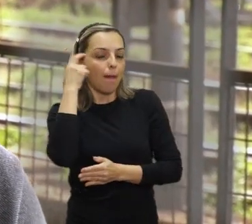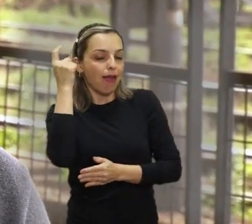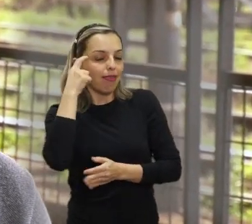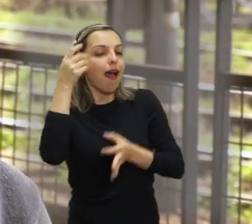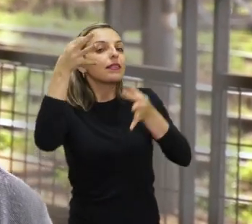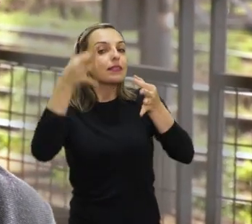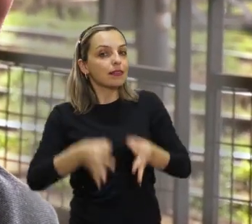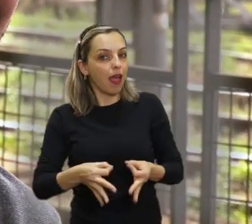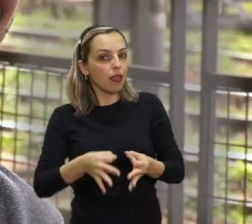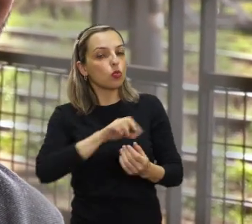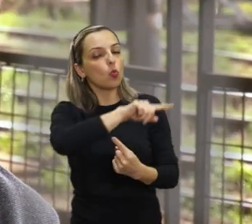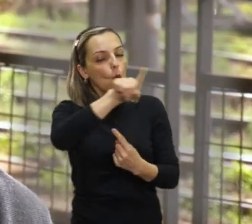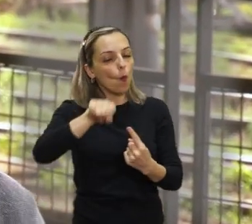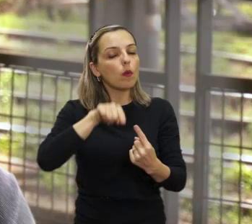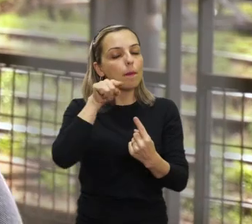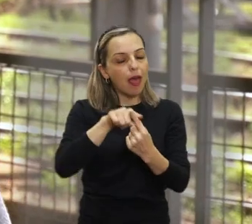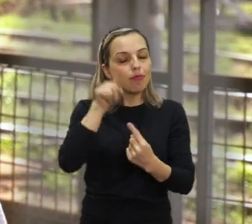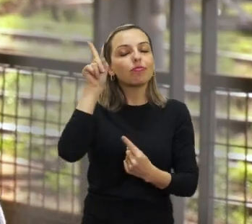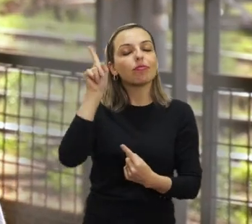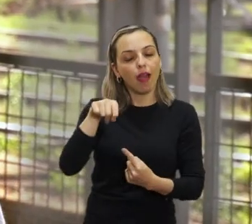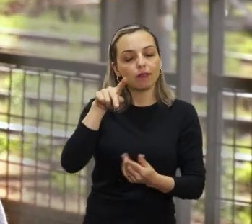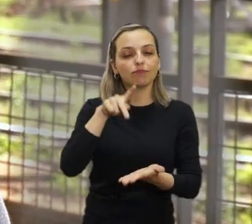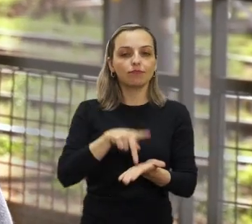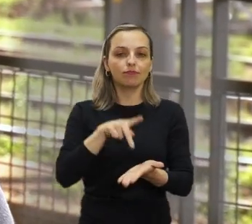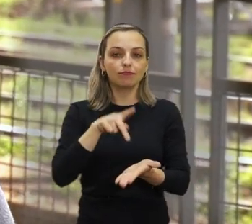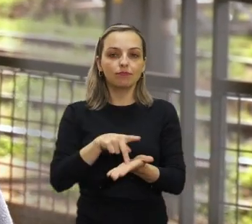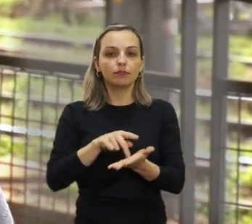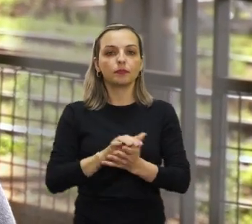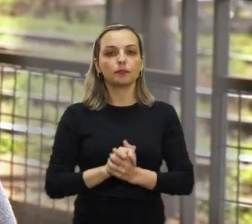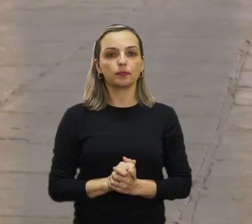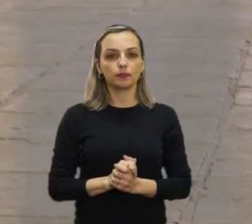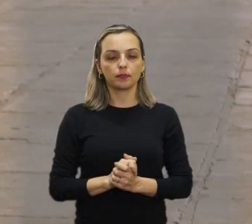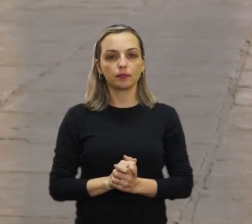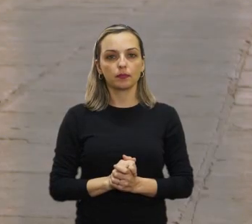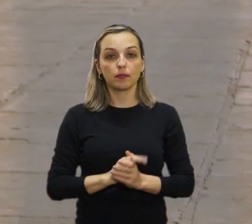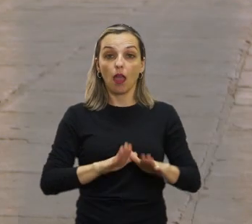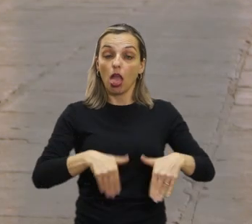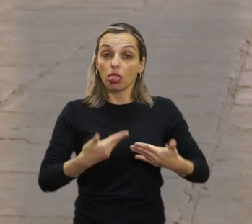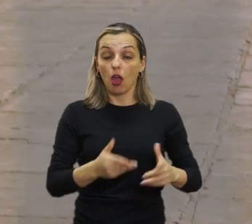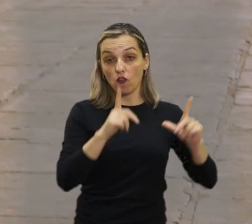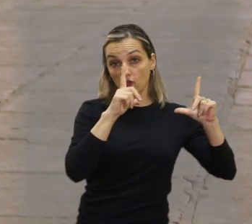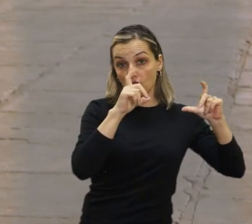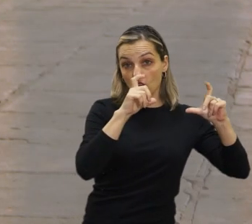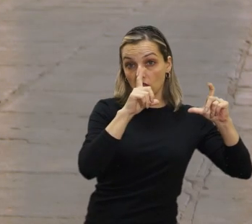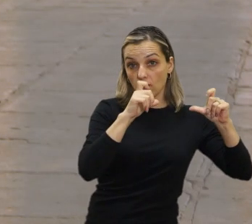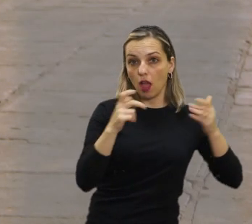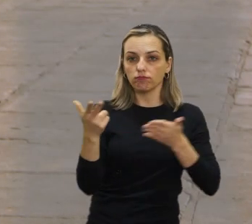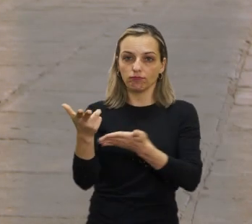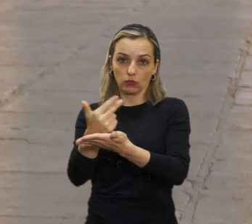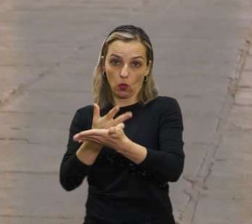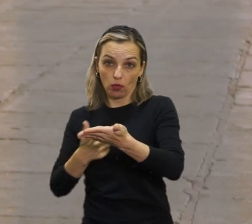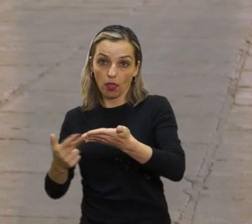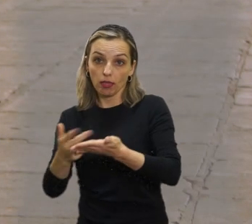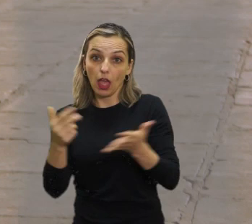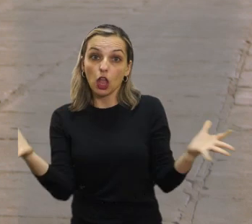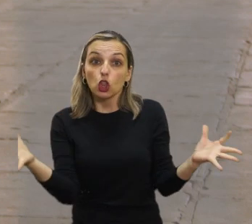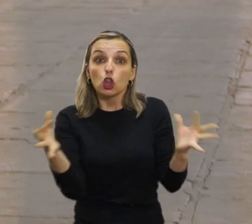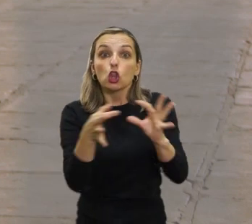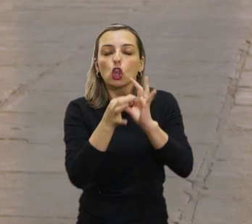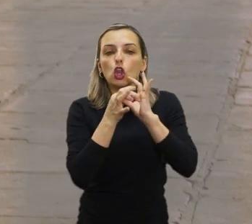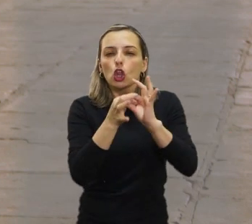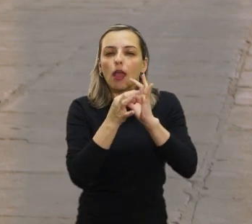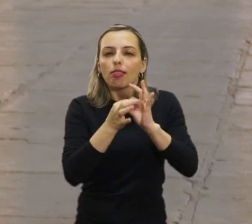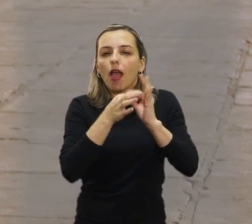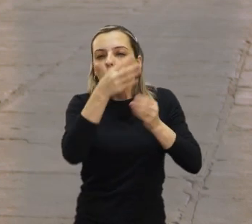menos as minhas intenções são de lançar até mais livros assim, infantis. Então, uma comunicação que eu já achava que era íntima através